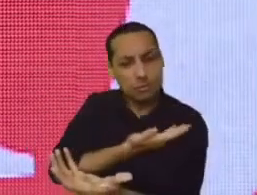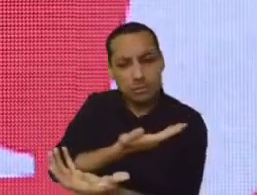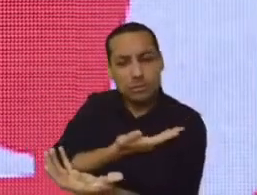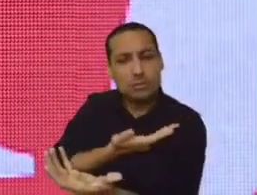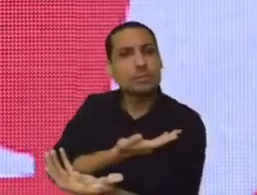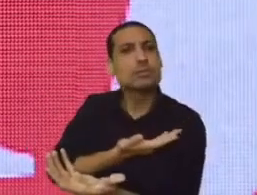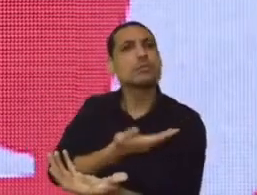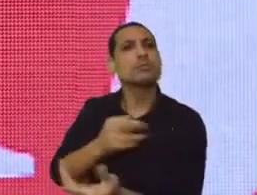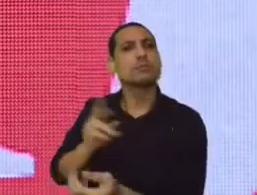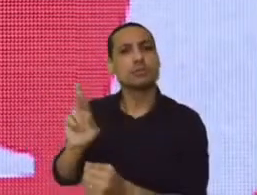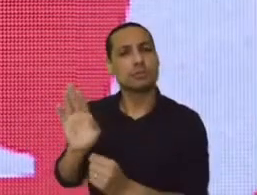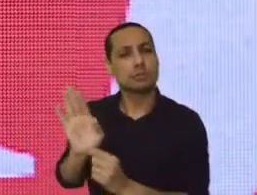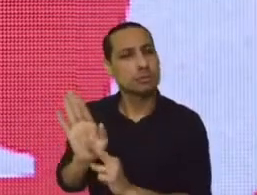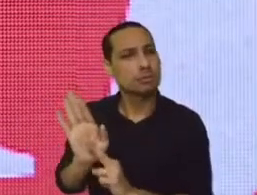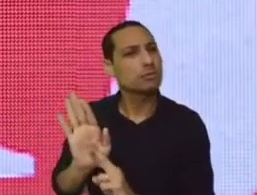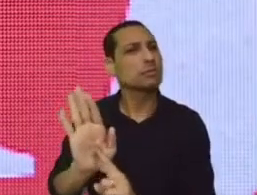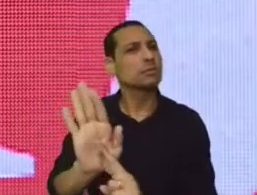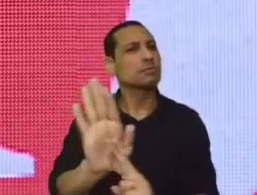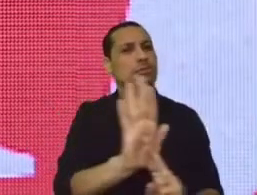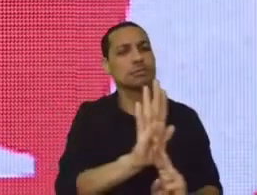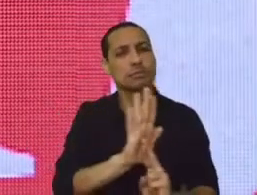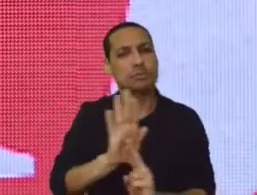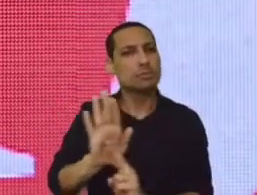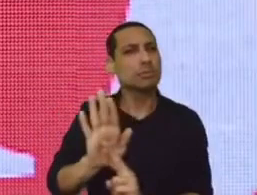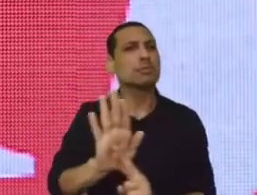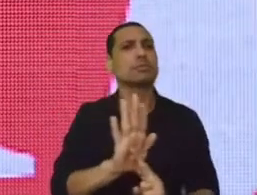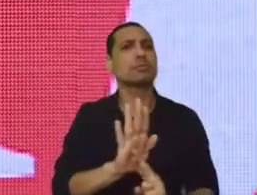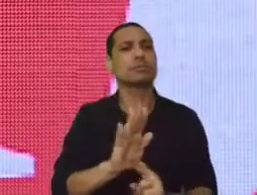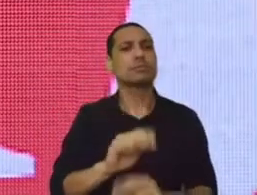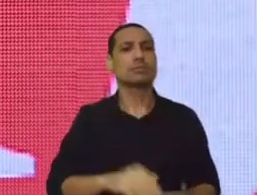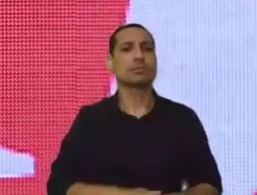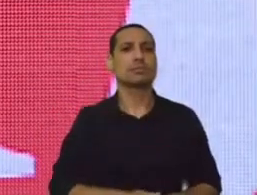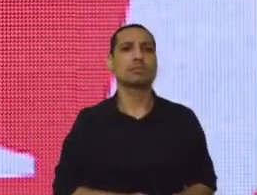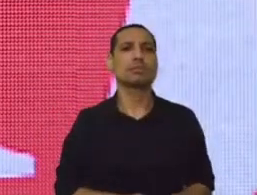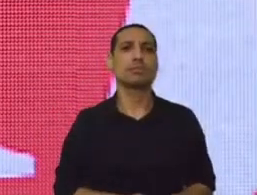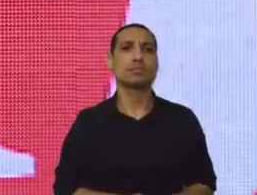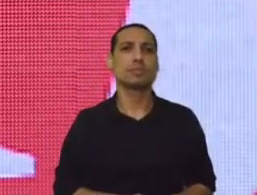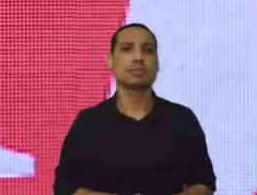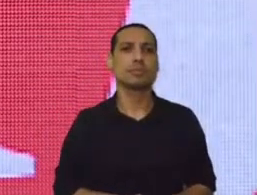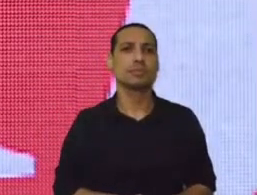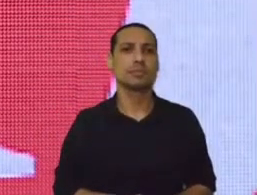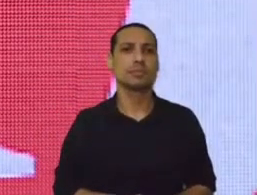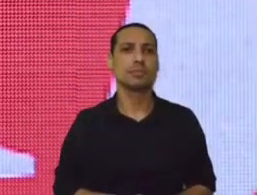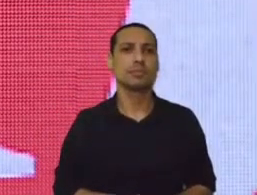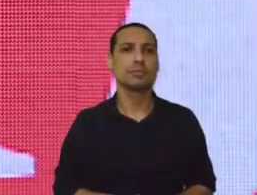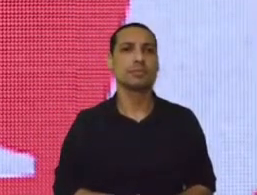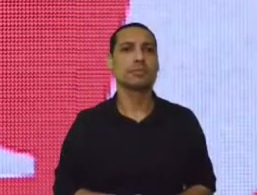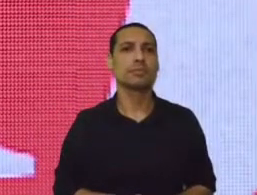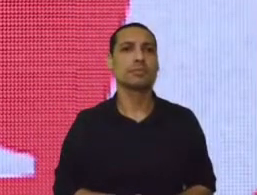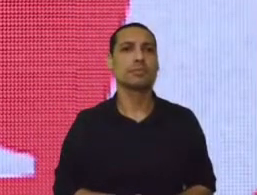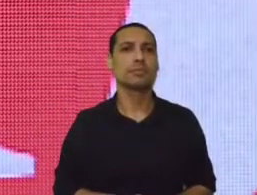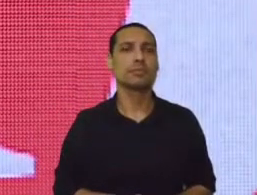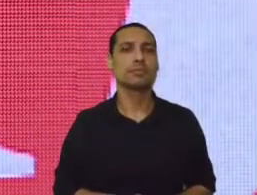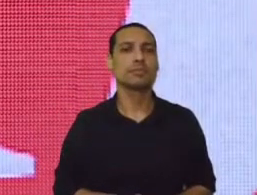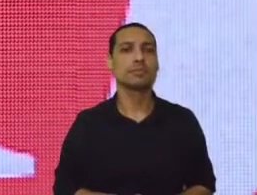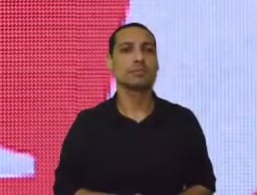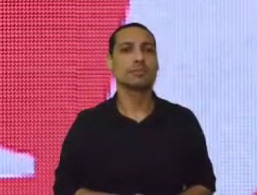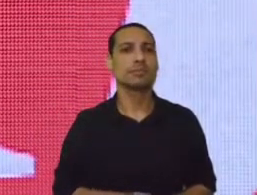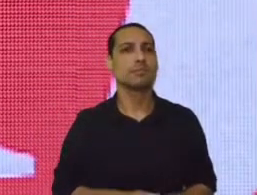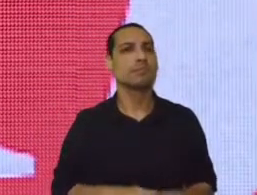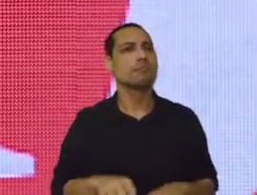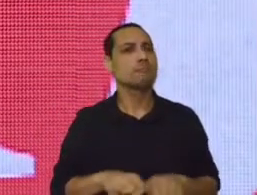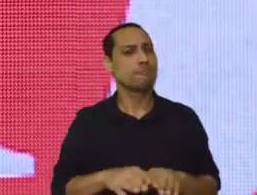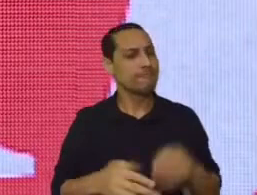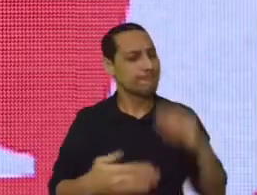fazem parte da organização da nossa plenária. Quero saudar também e